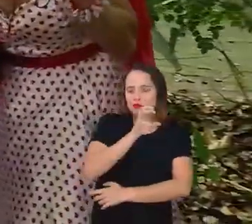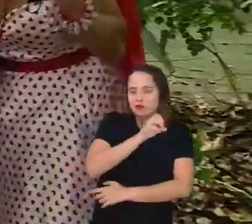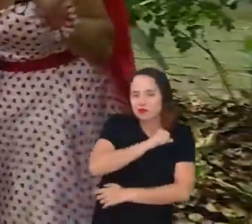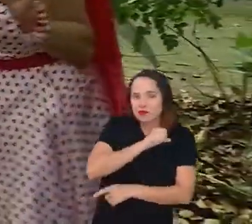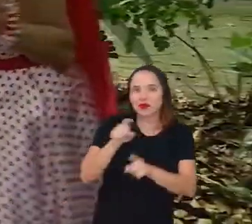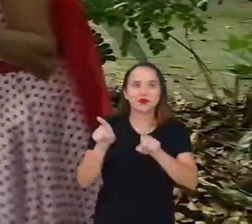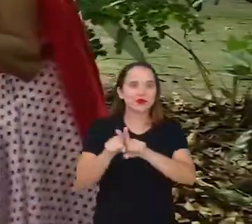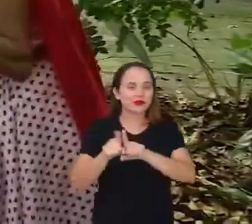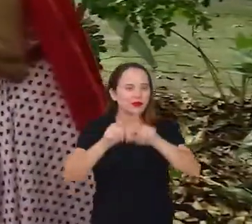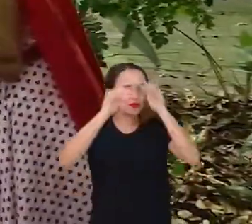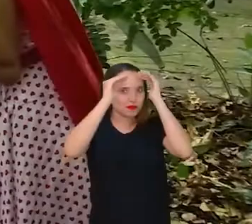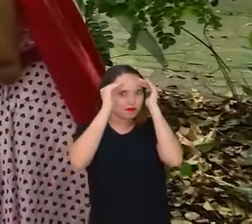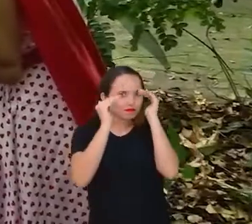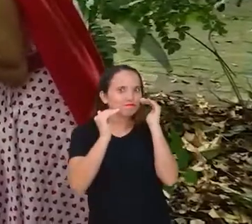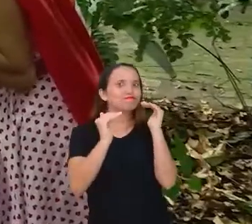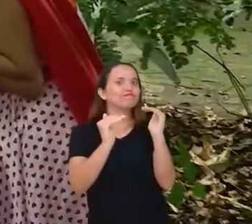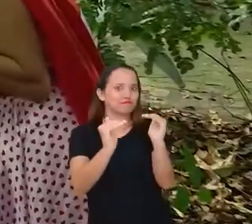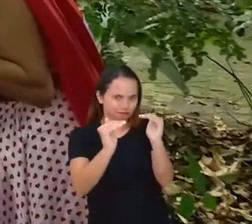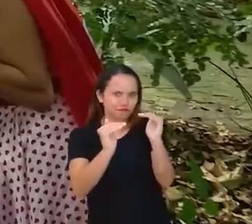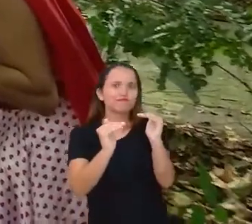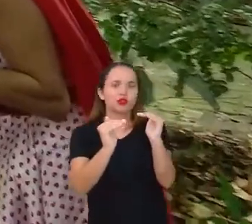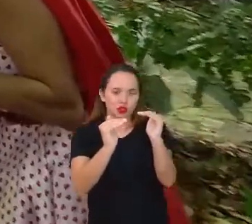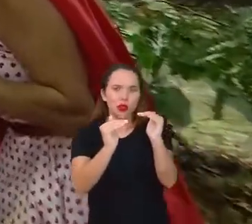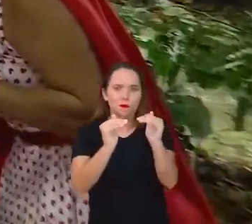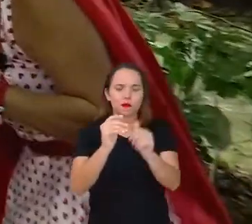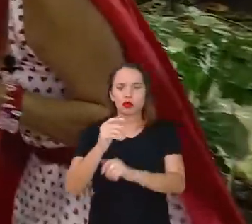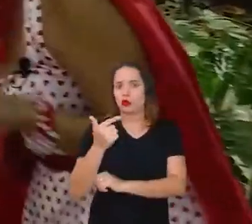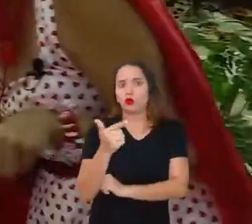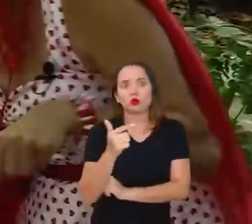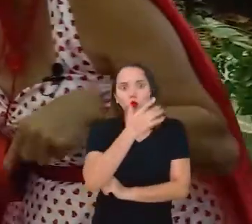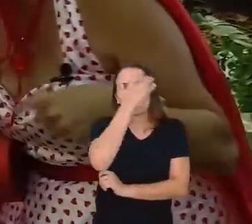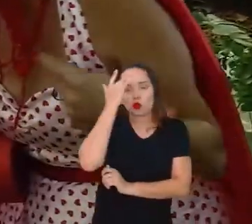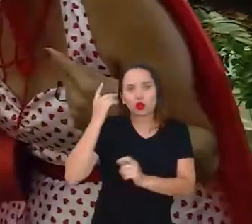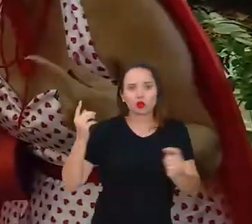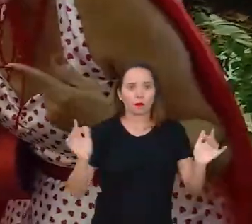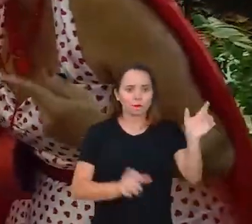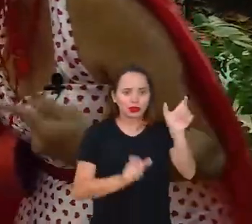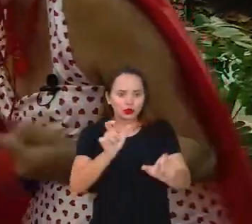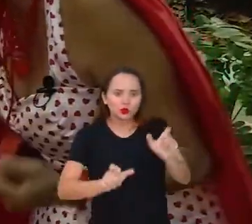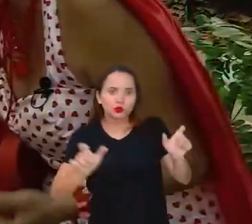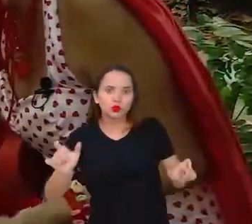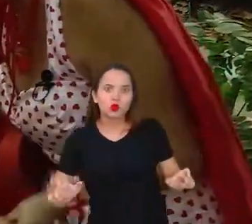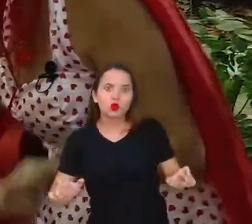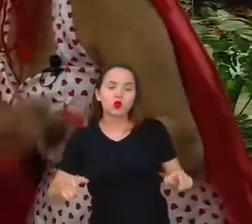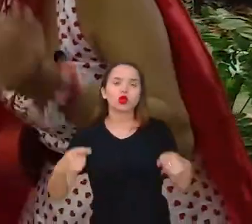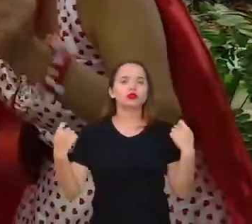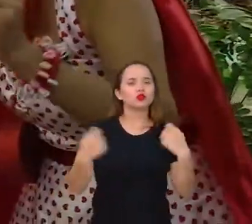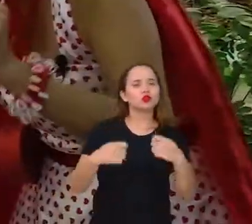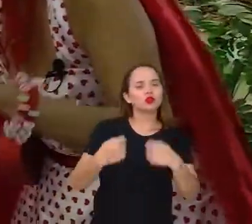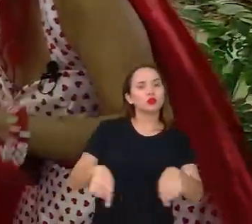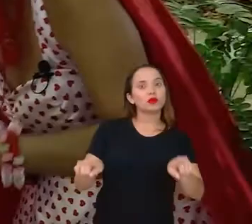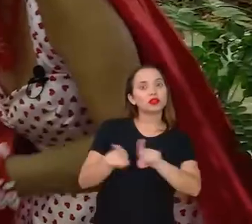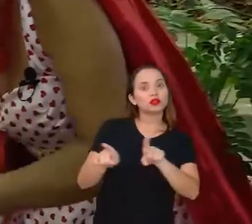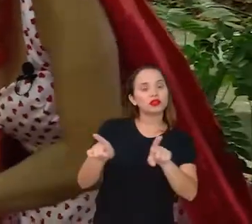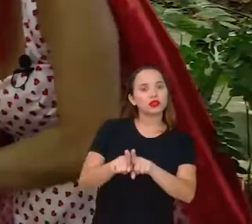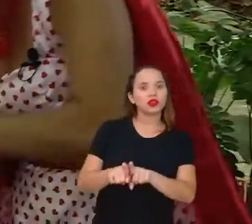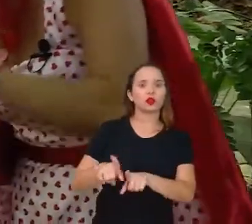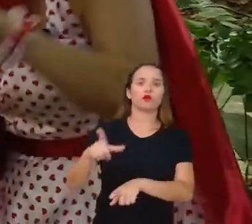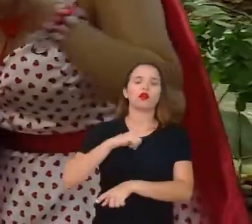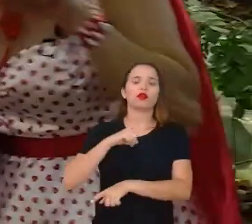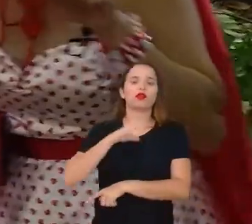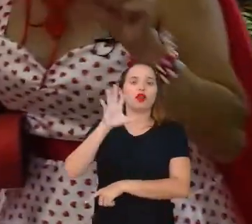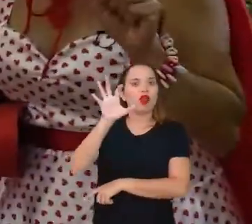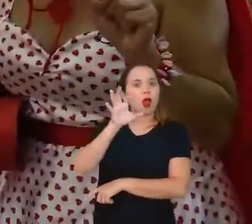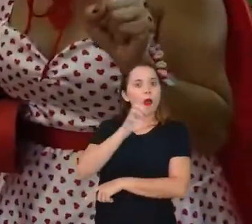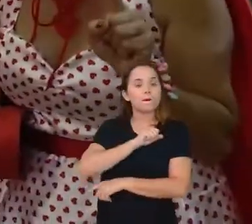de respeito entre as pessoas, nós também devemos ter amor e